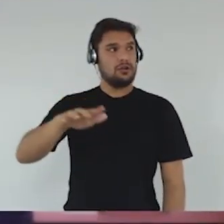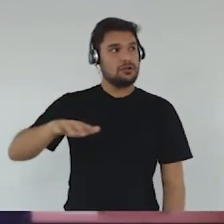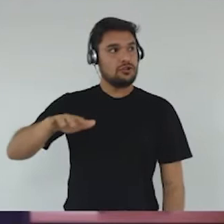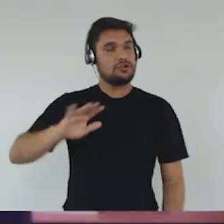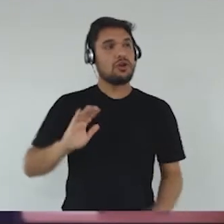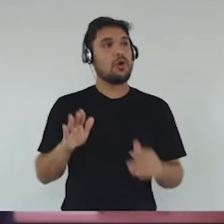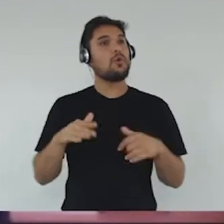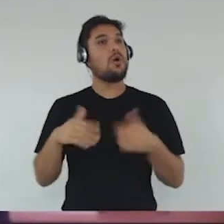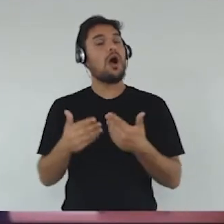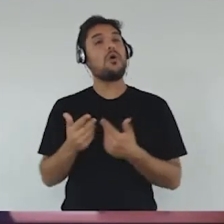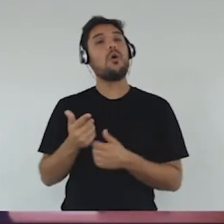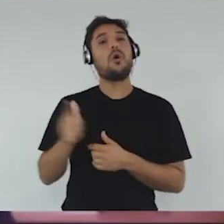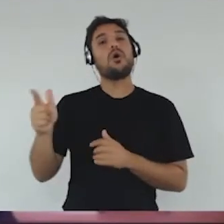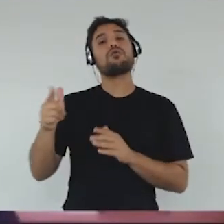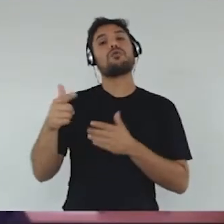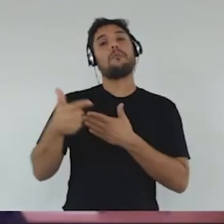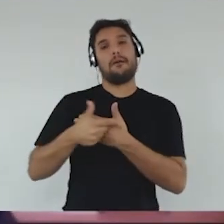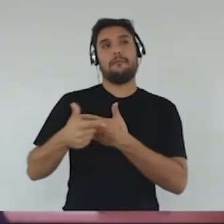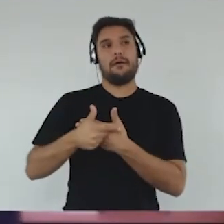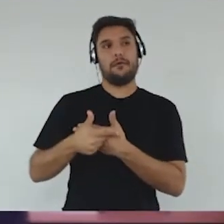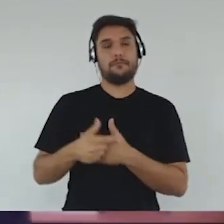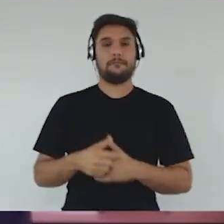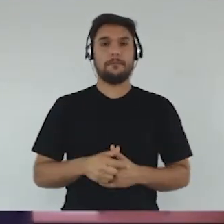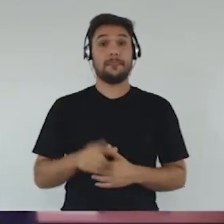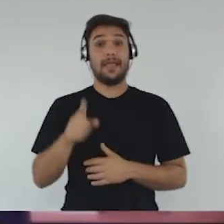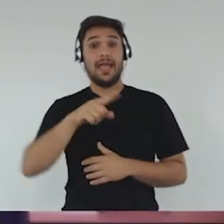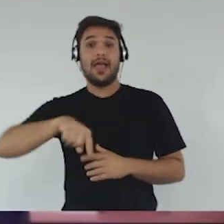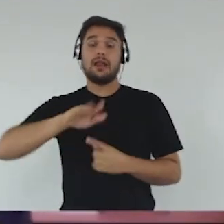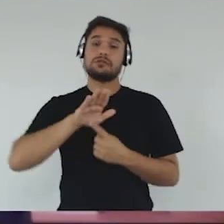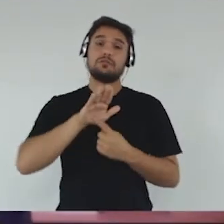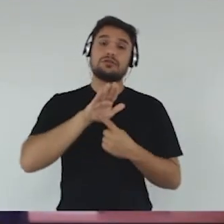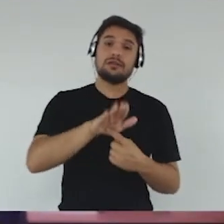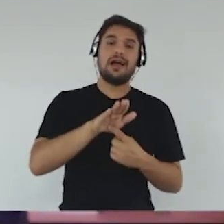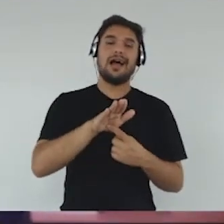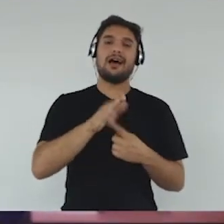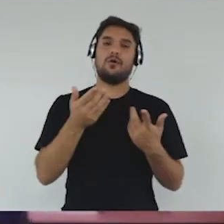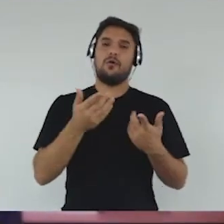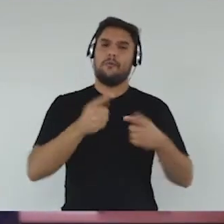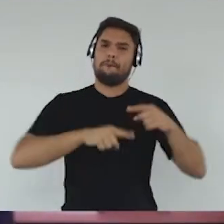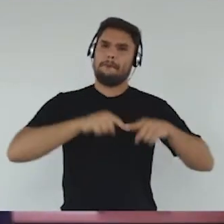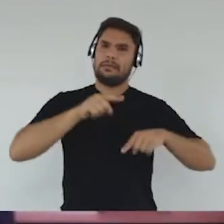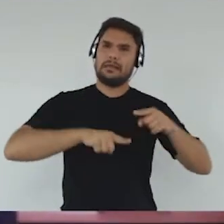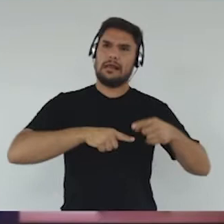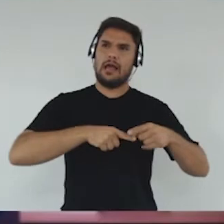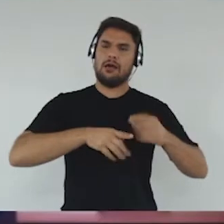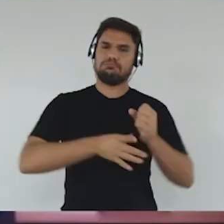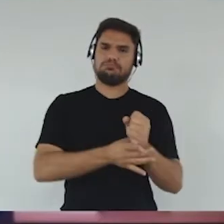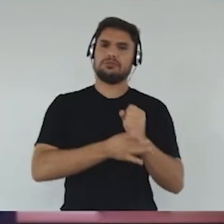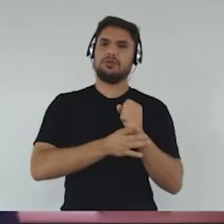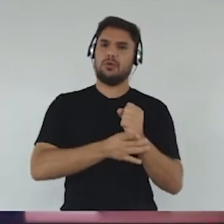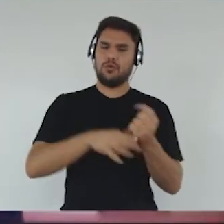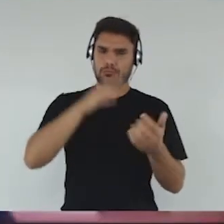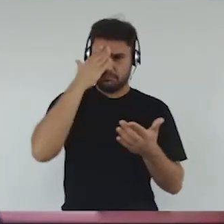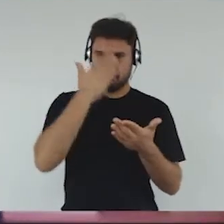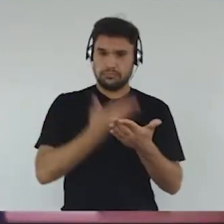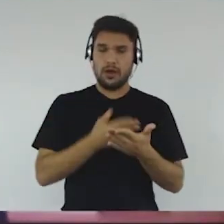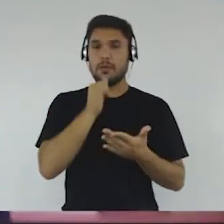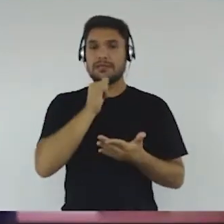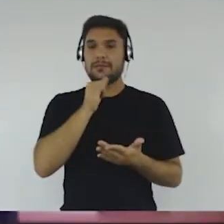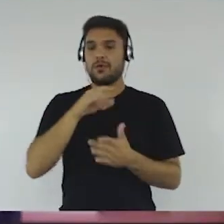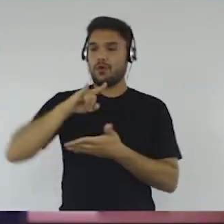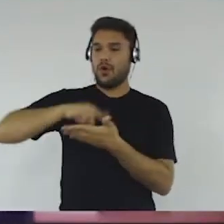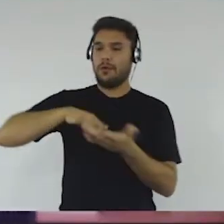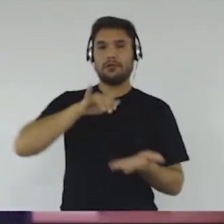pelas câmaras? Elas apresentaram ferramentas muito seguras e confiáveis para upload de